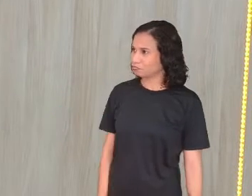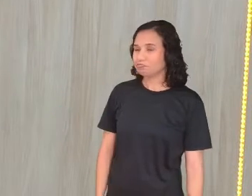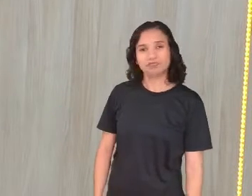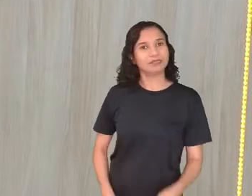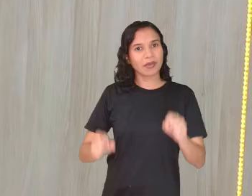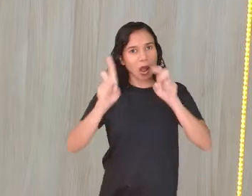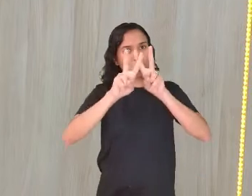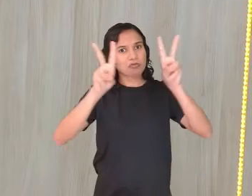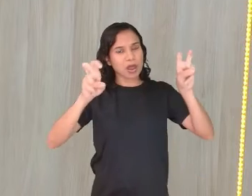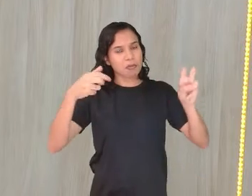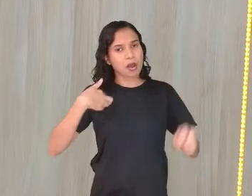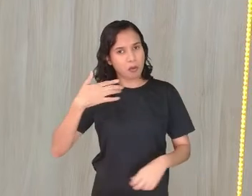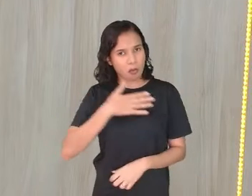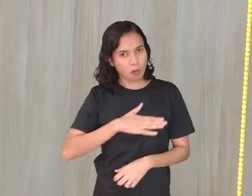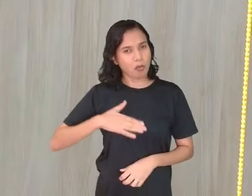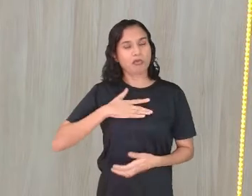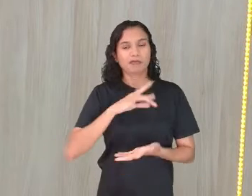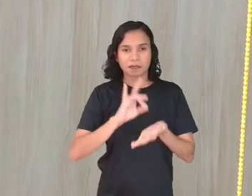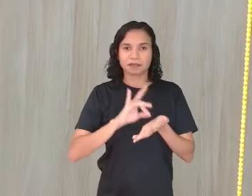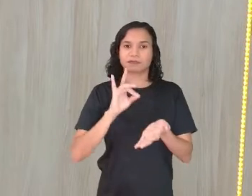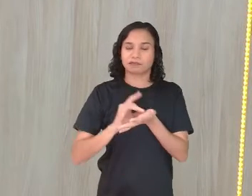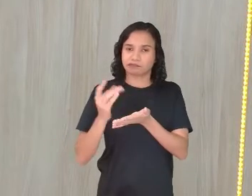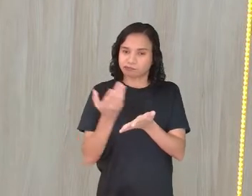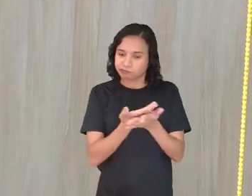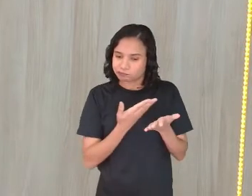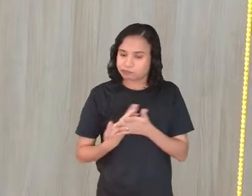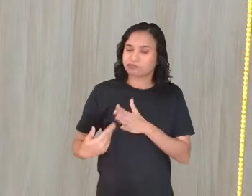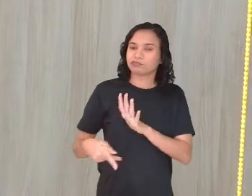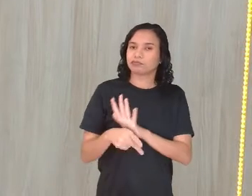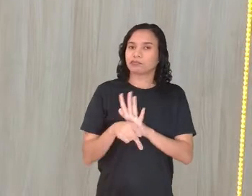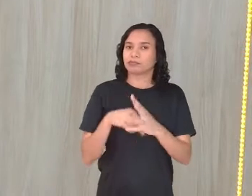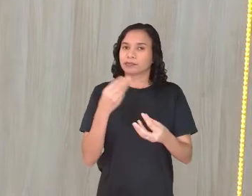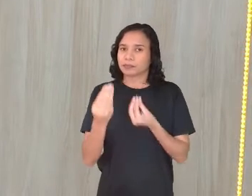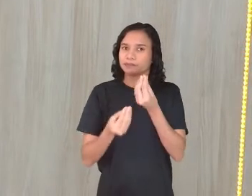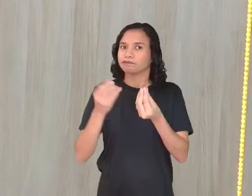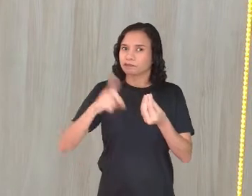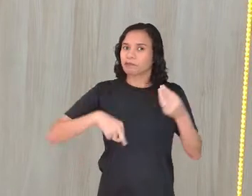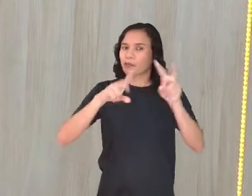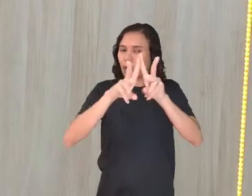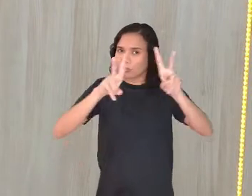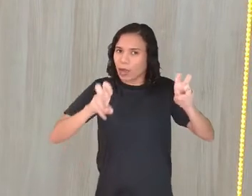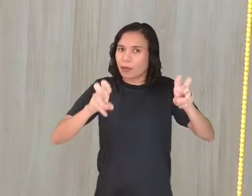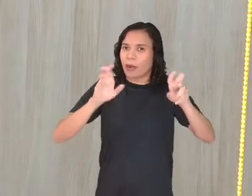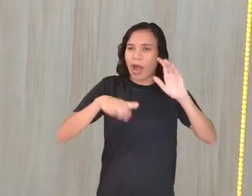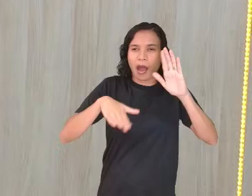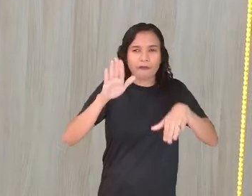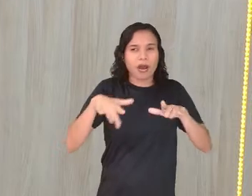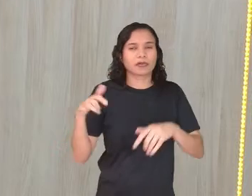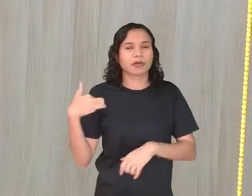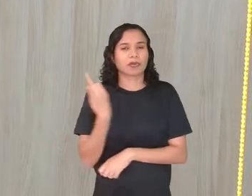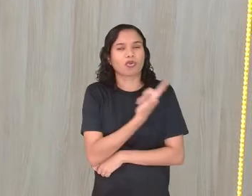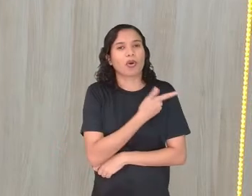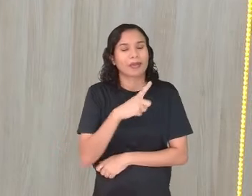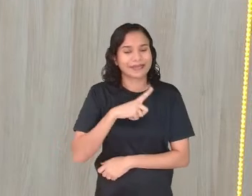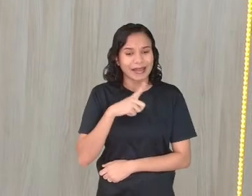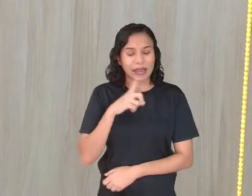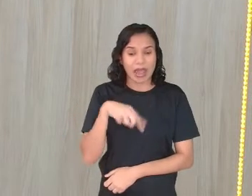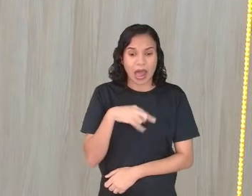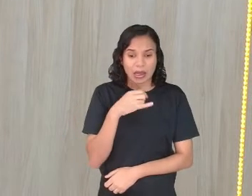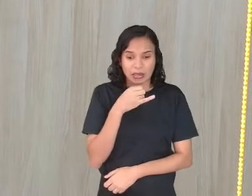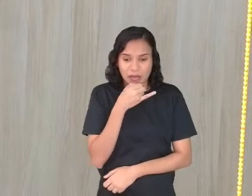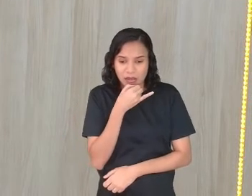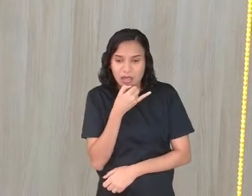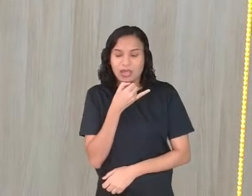É um tema que eu gosto muito, viu? Trabalhar aí essa questão é um tema muitas vezes que a gente traz, né? Triste,